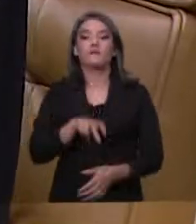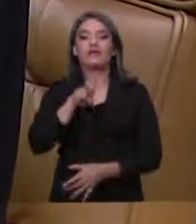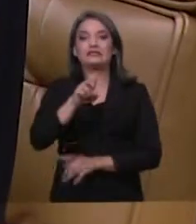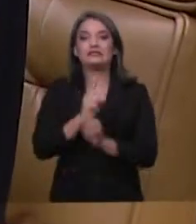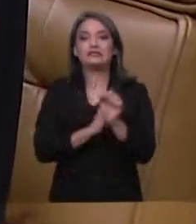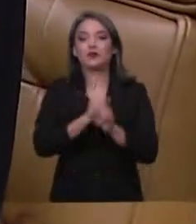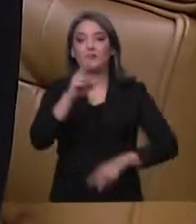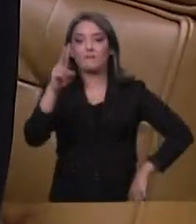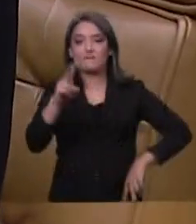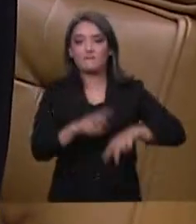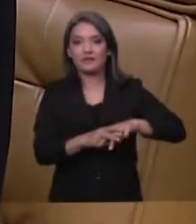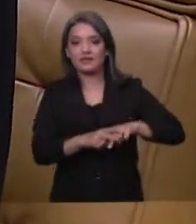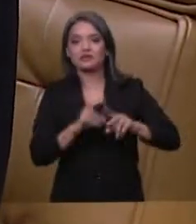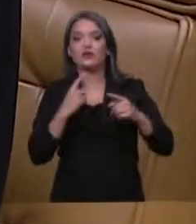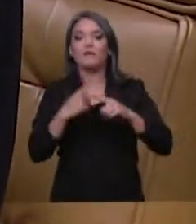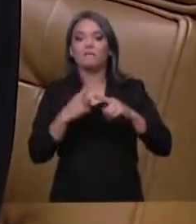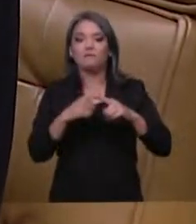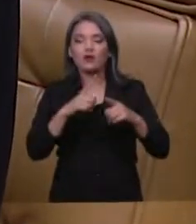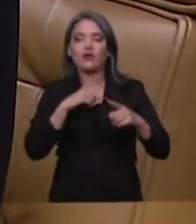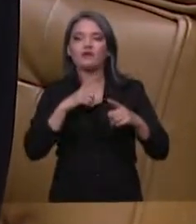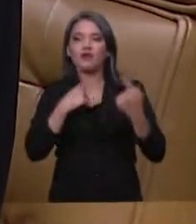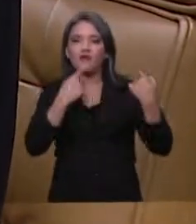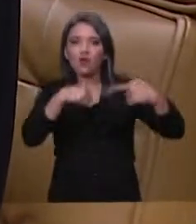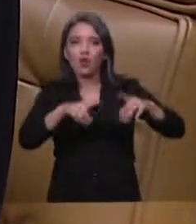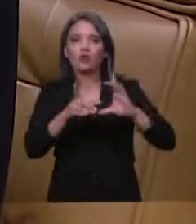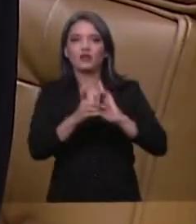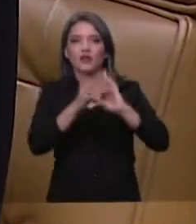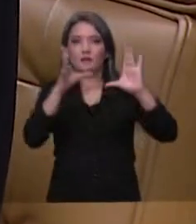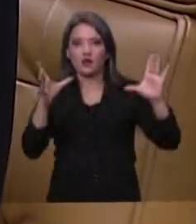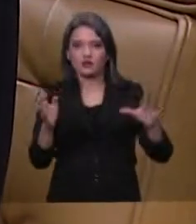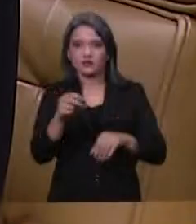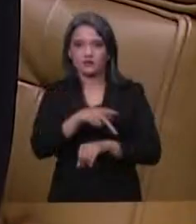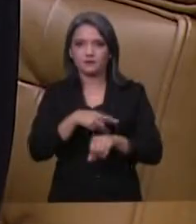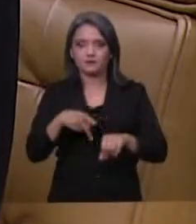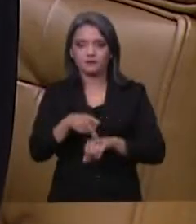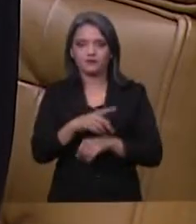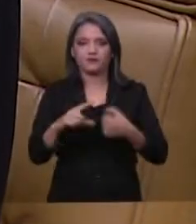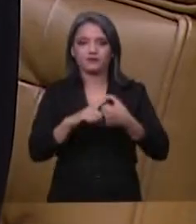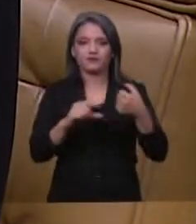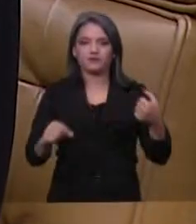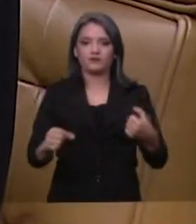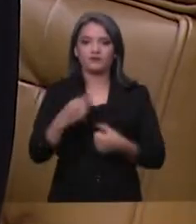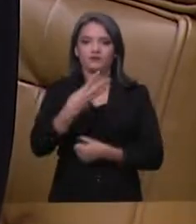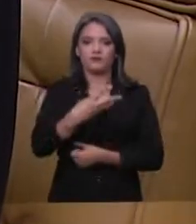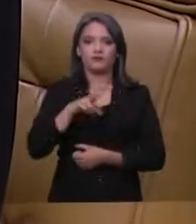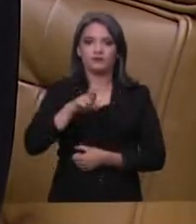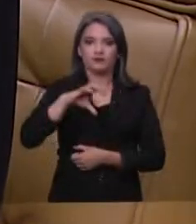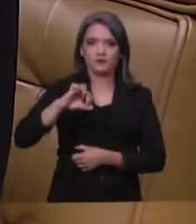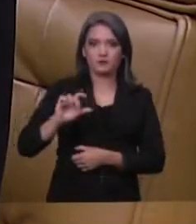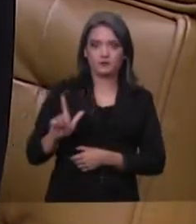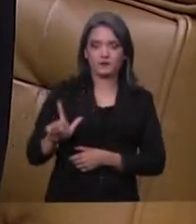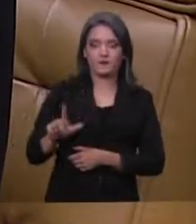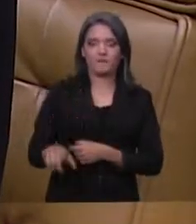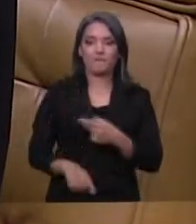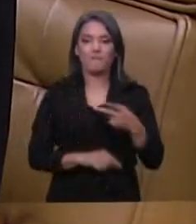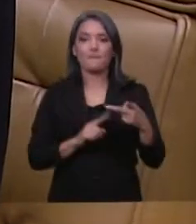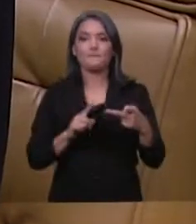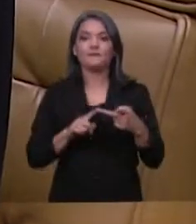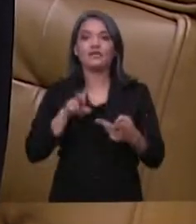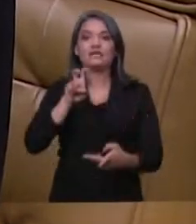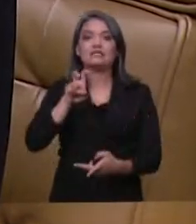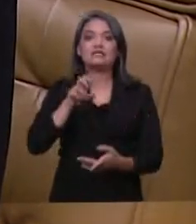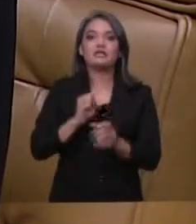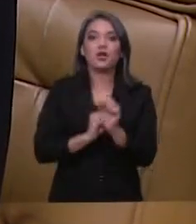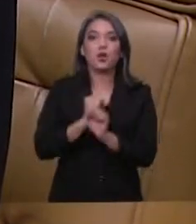o delito de abolição violenta do Estado Democrático, do Estado de Direito, artigo 359-L,